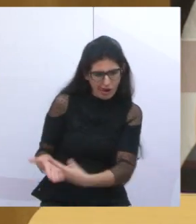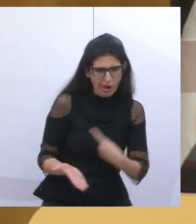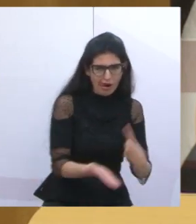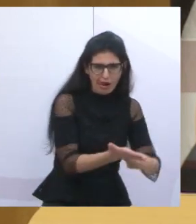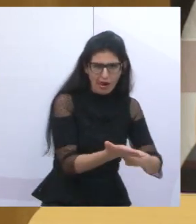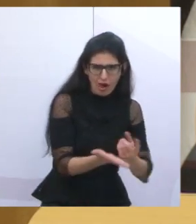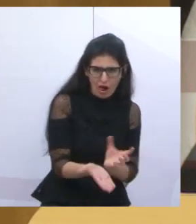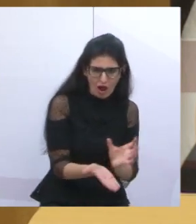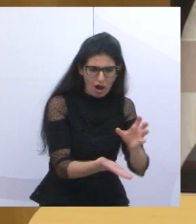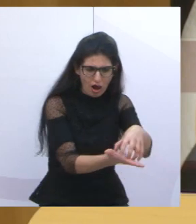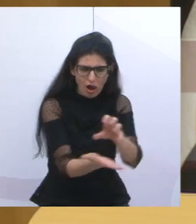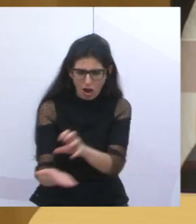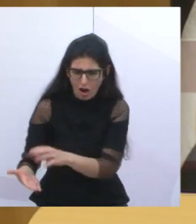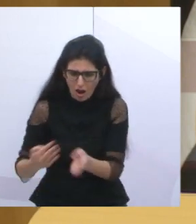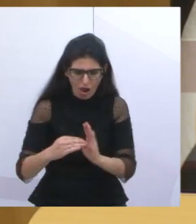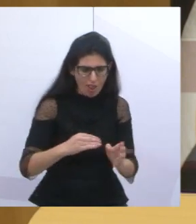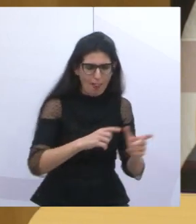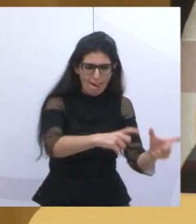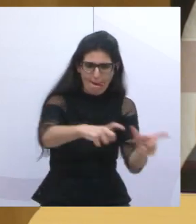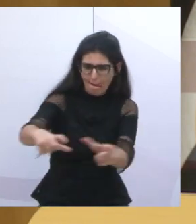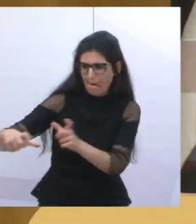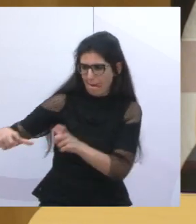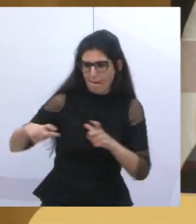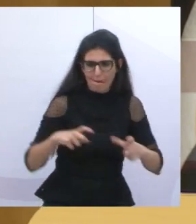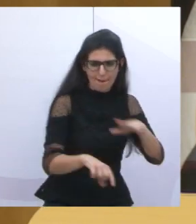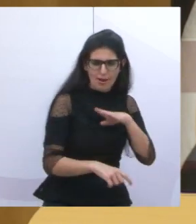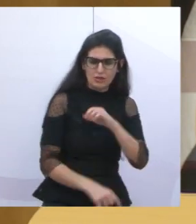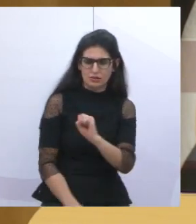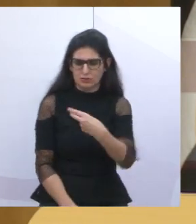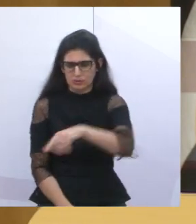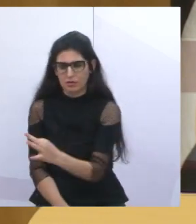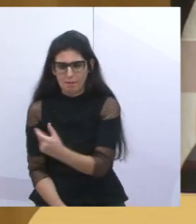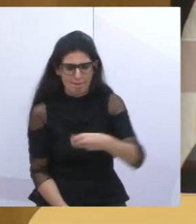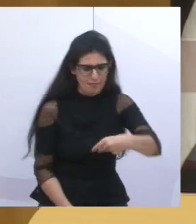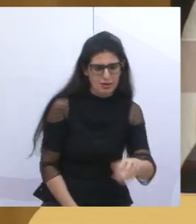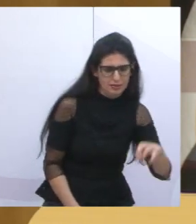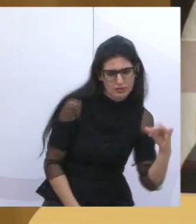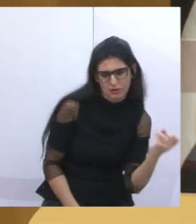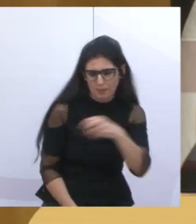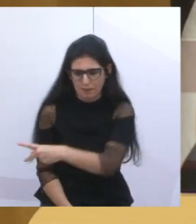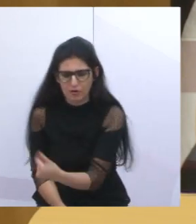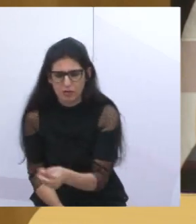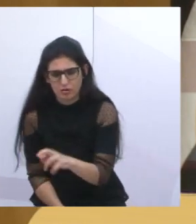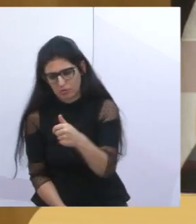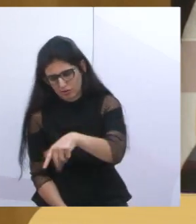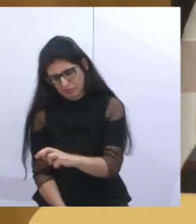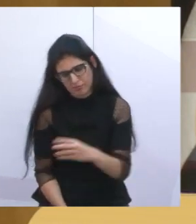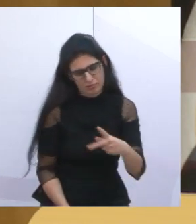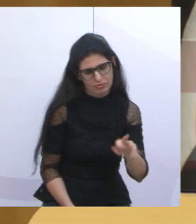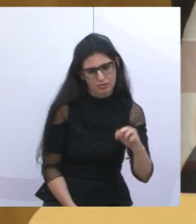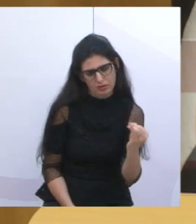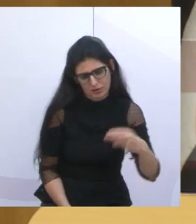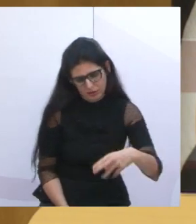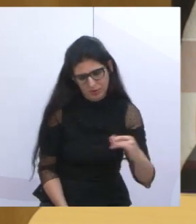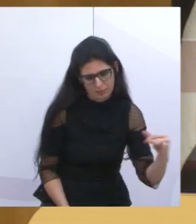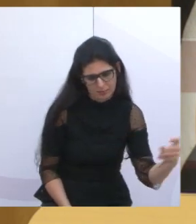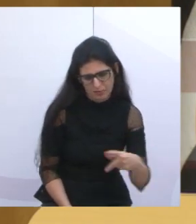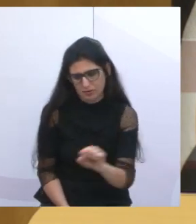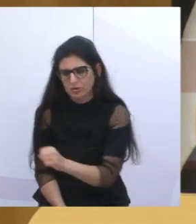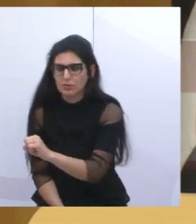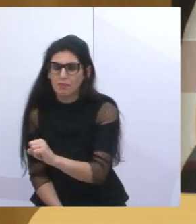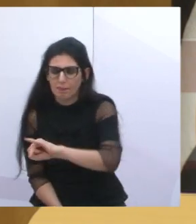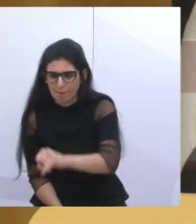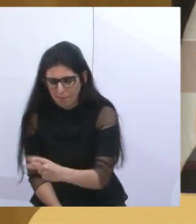em diversos bairros do município. Santa Marina, Parque dos Príncipes, Jardim Paraíso, para eu não